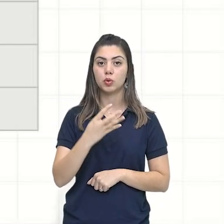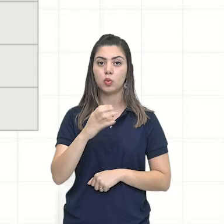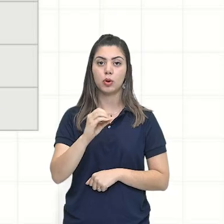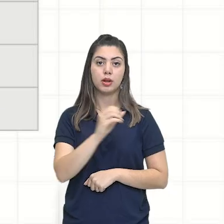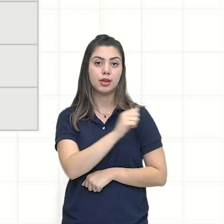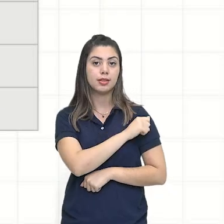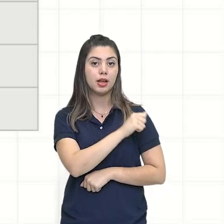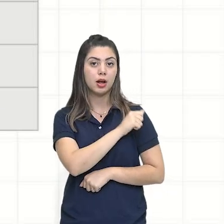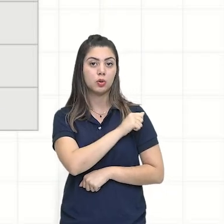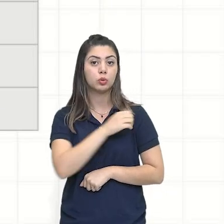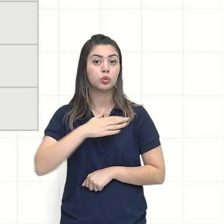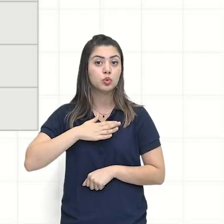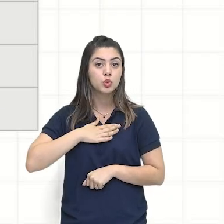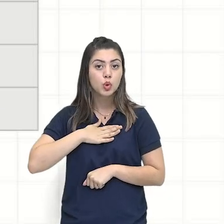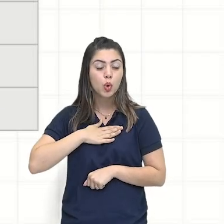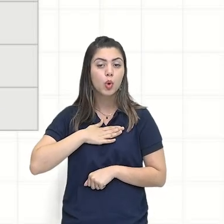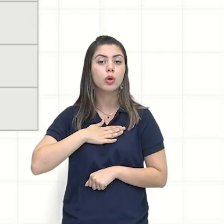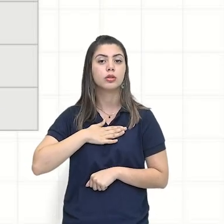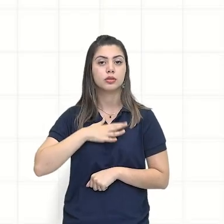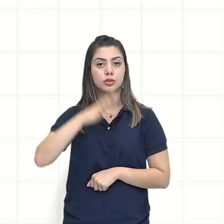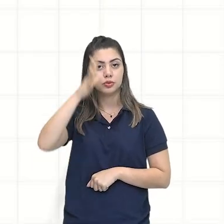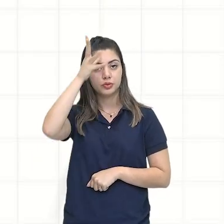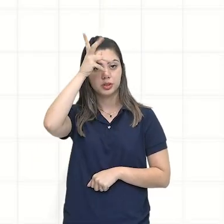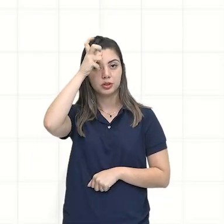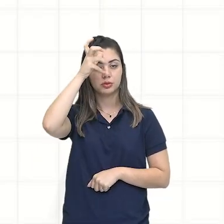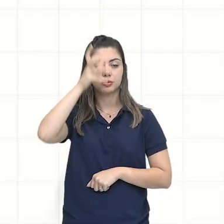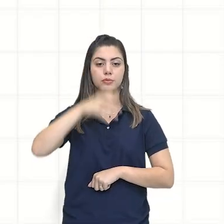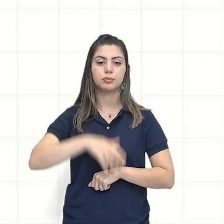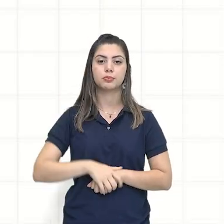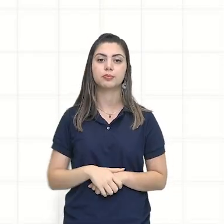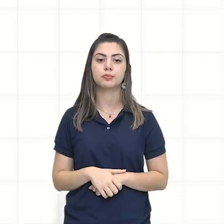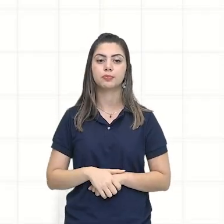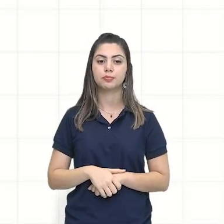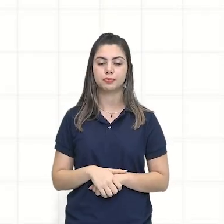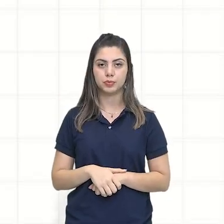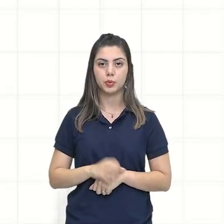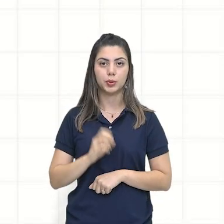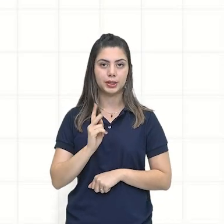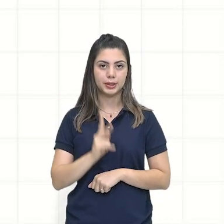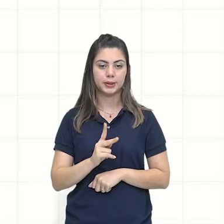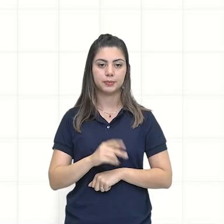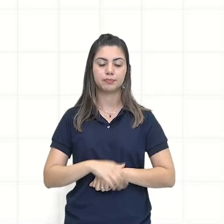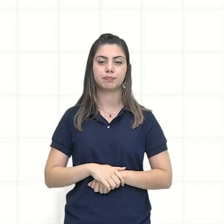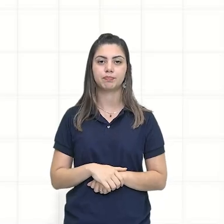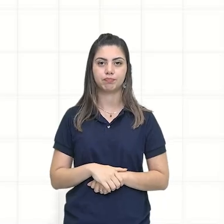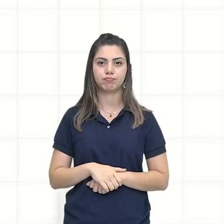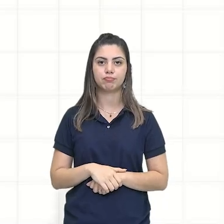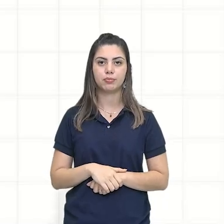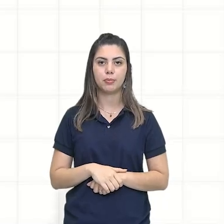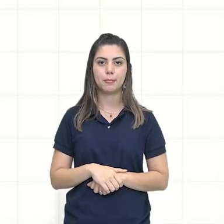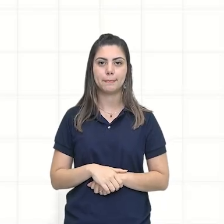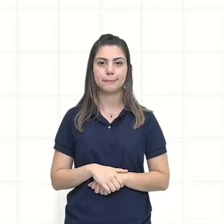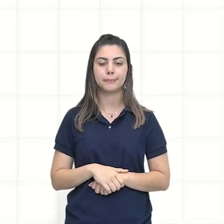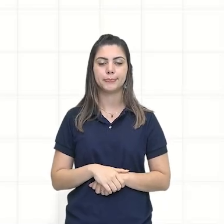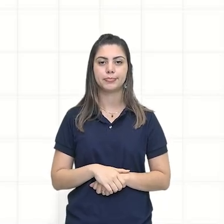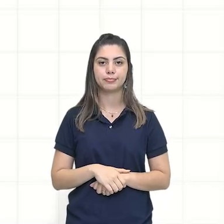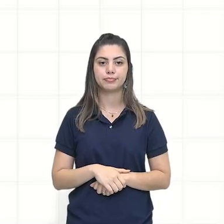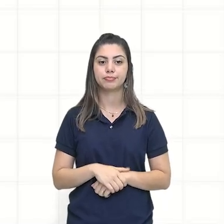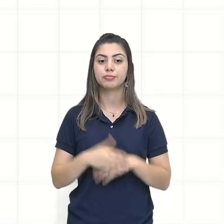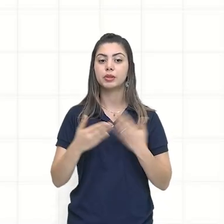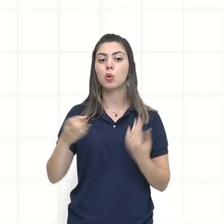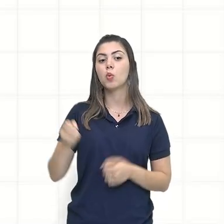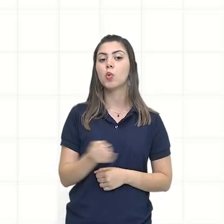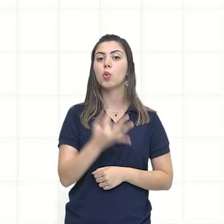quantidade de frango, sim de alunos, beleza? Aí nós vamos ter o quê? Olha só,